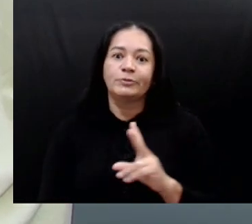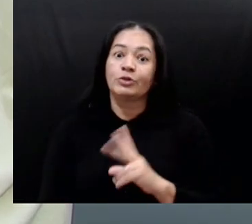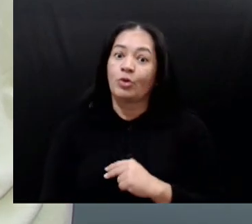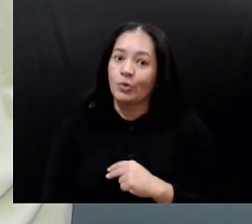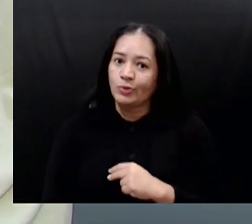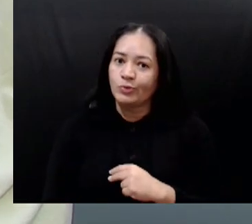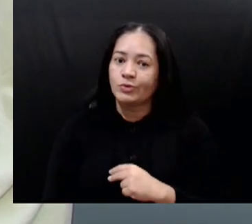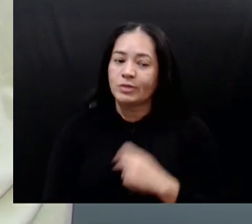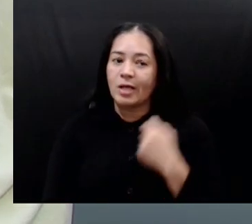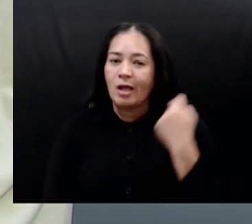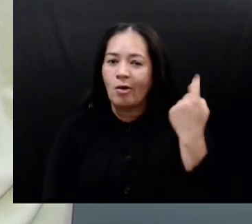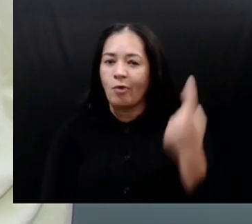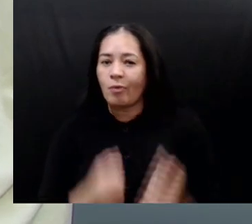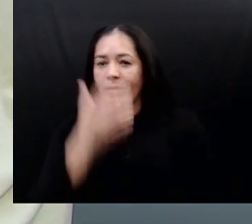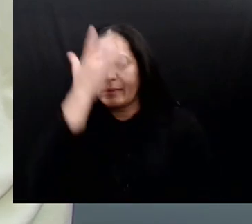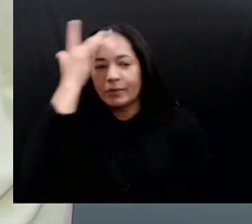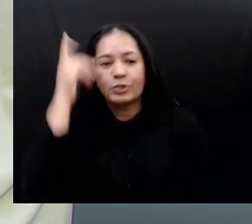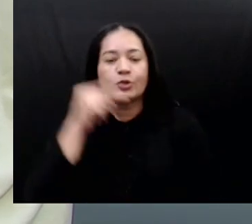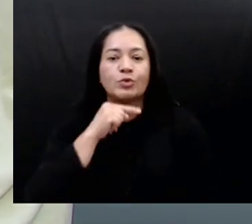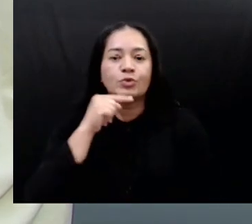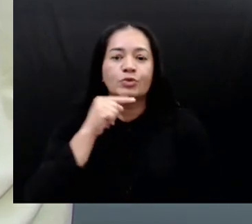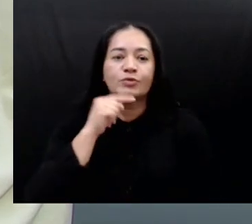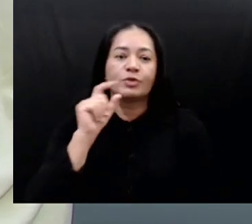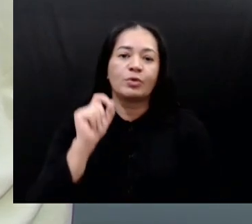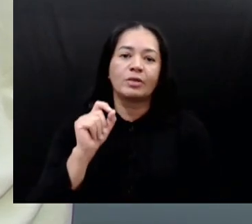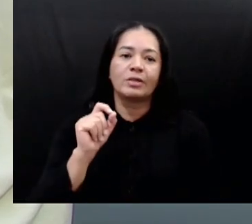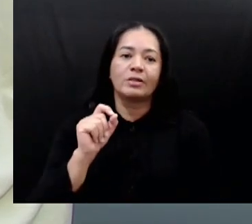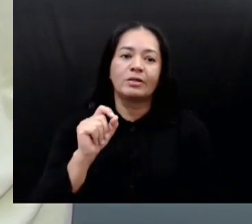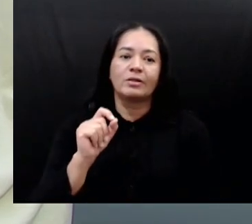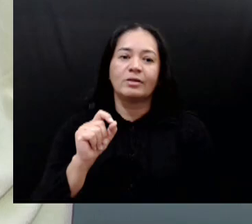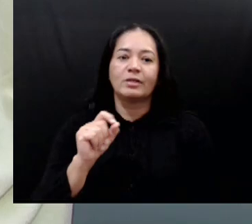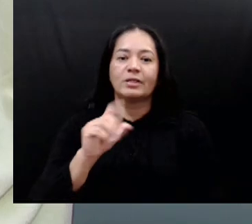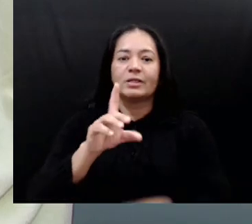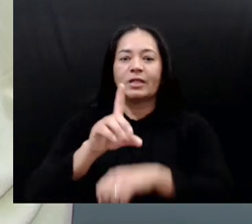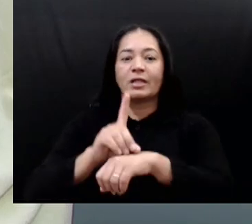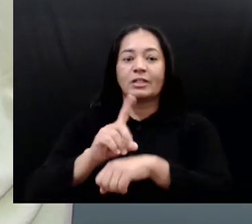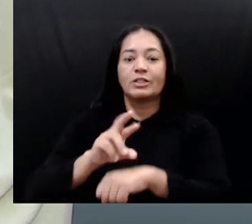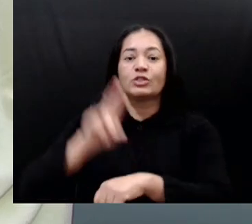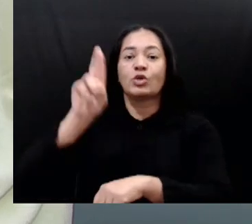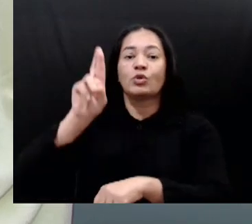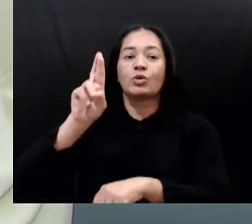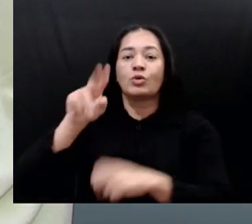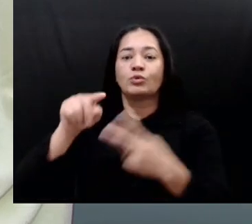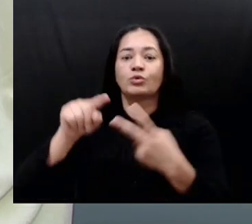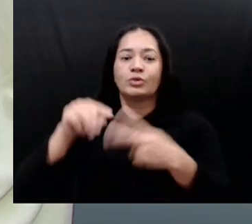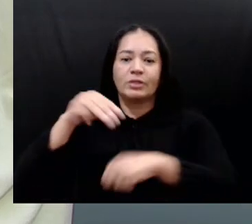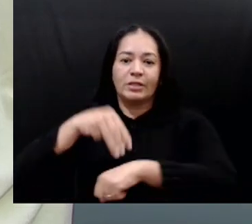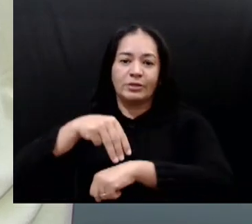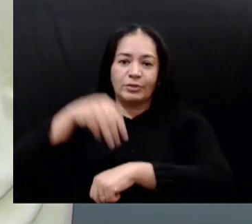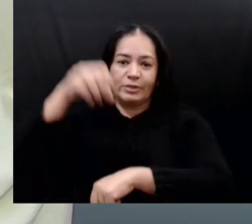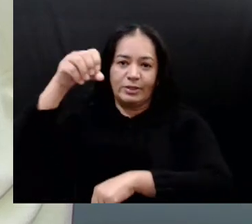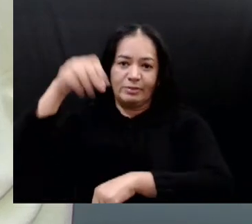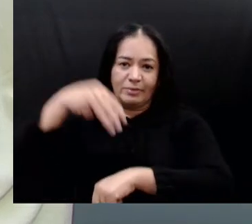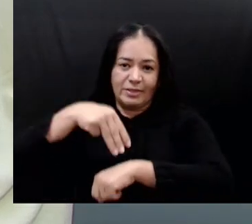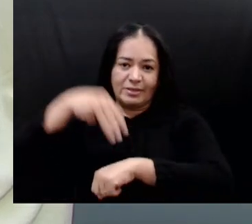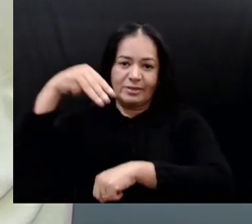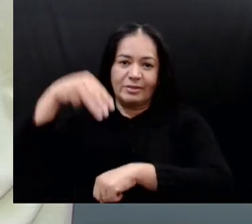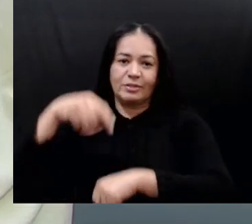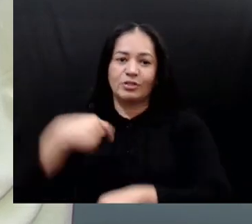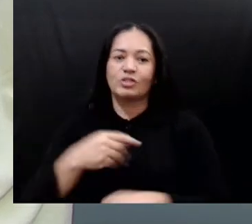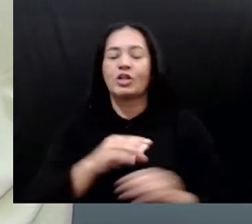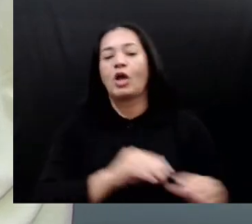também, Carla, é a diferença de doutorado e mestrado. Sim, aí a gente já vai para uma outra área